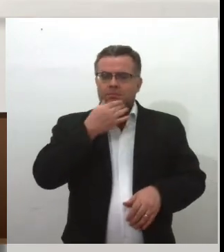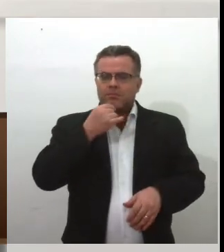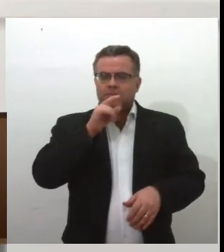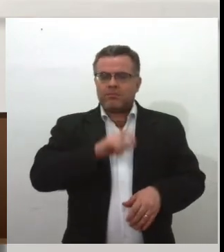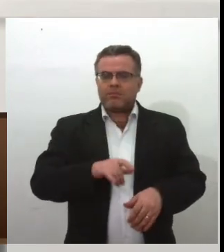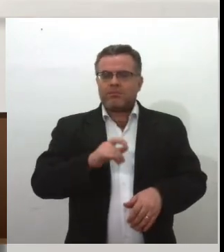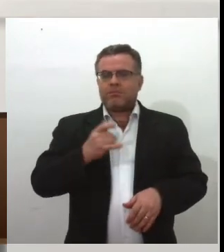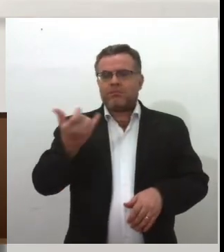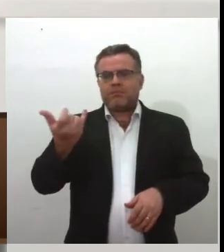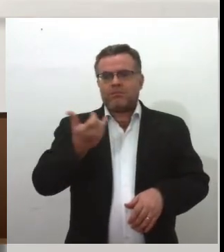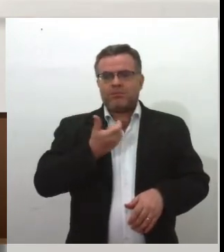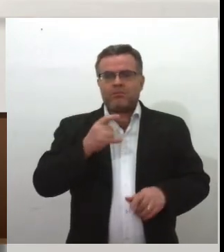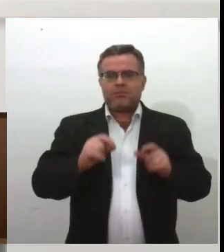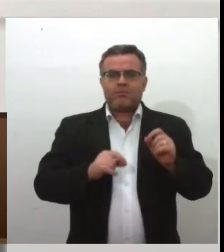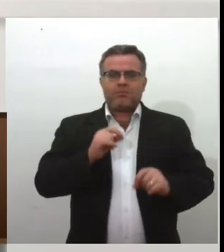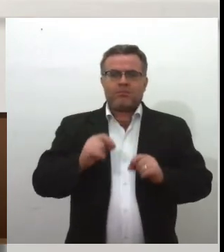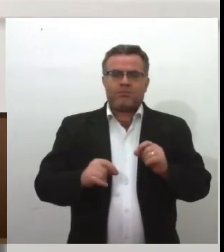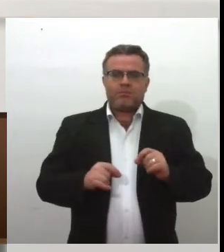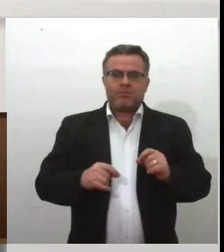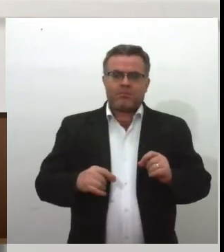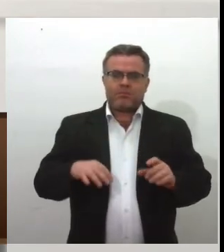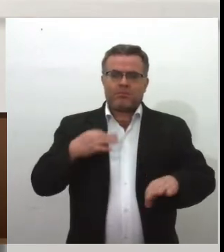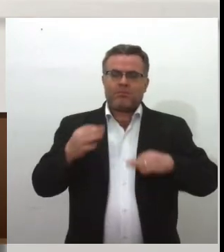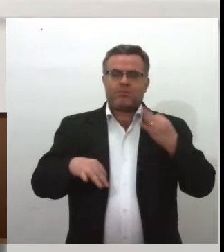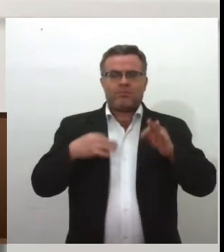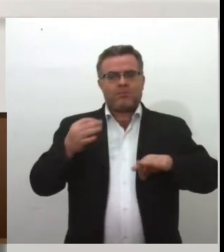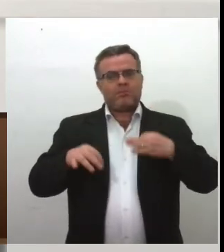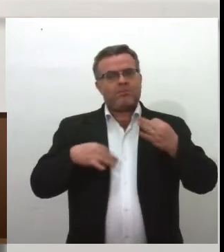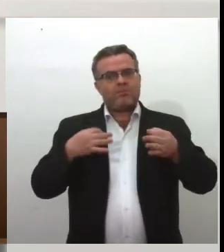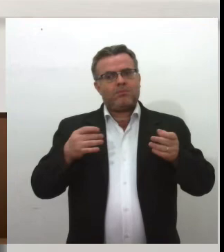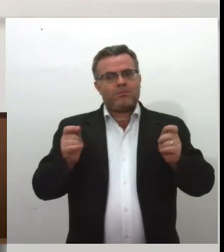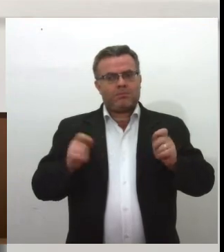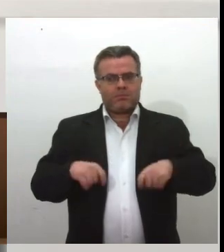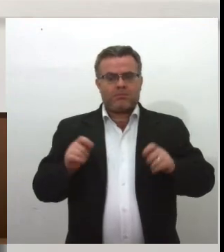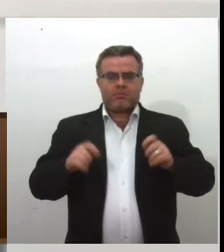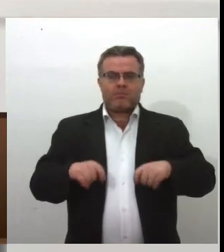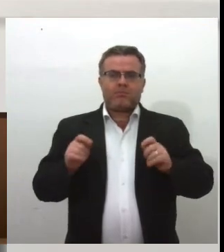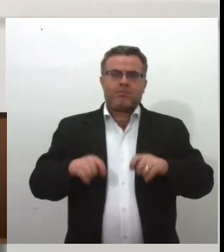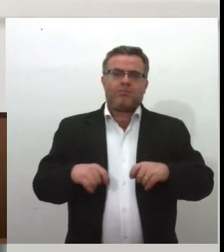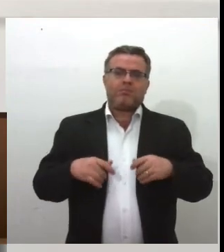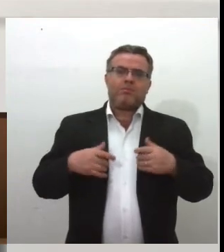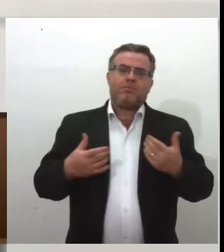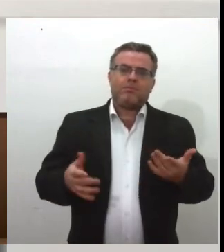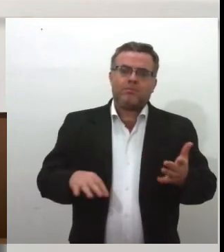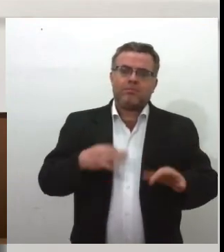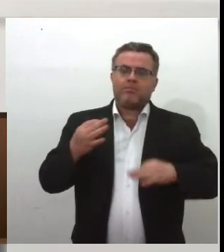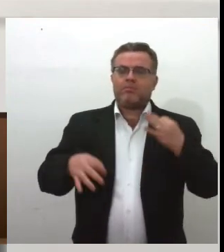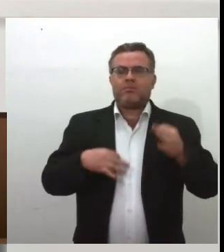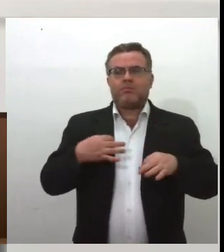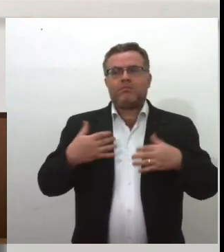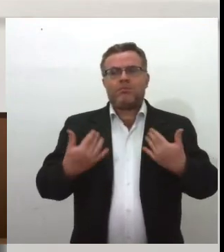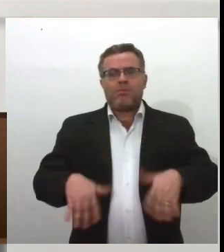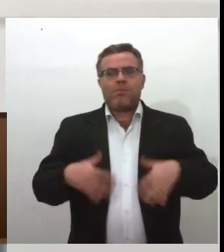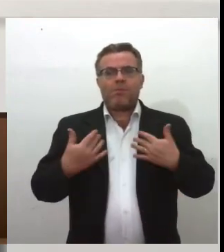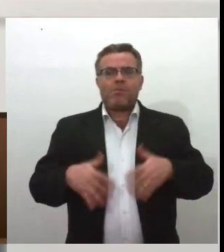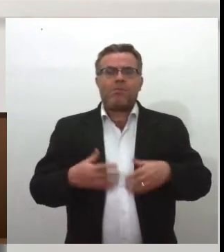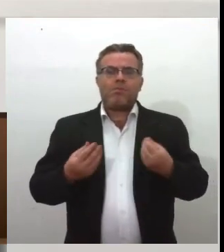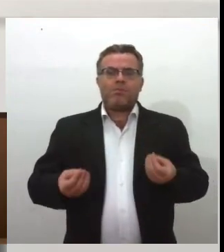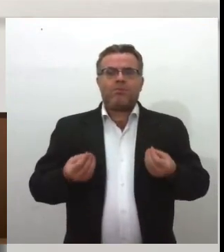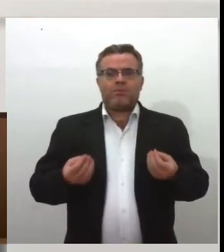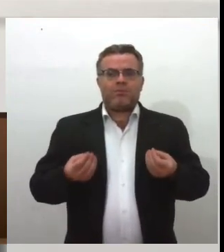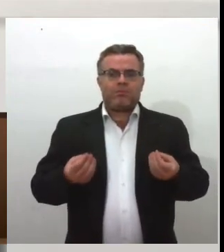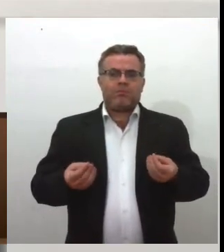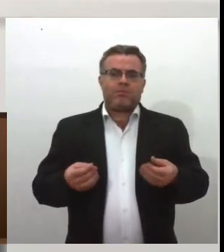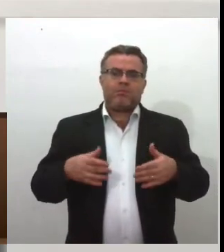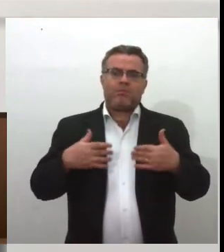relatou, ele não deixa de sentir prazer sexual. Aí vocês podem perguntar, como assim? E cadê a questão da tal